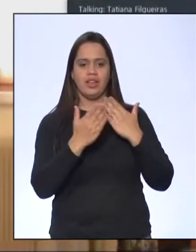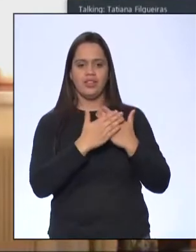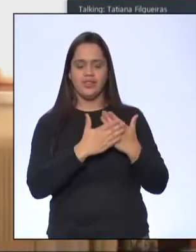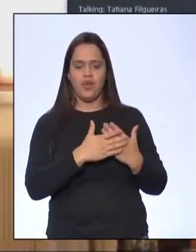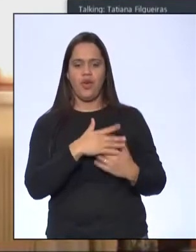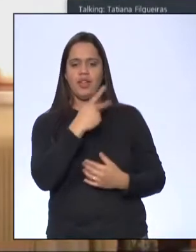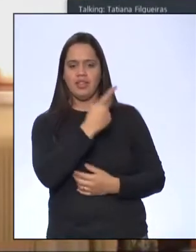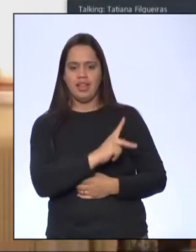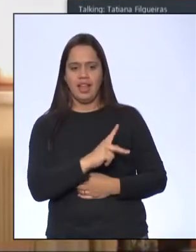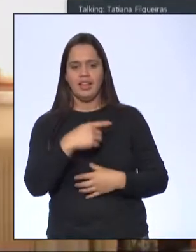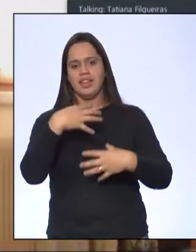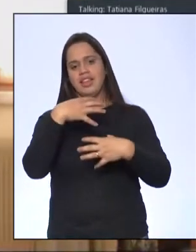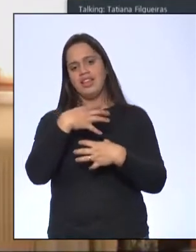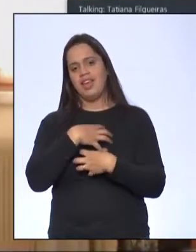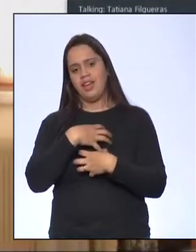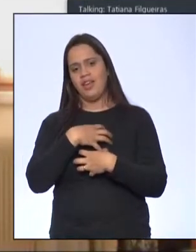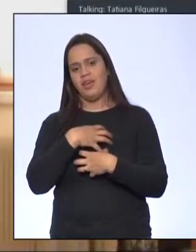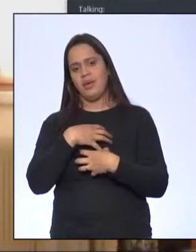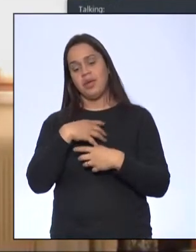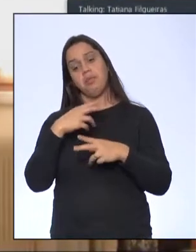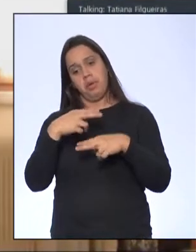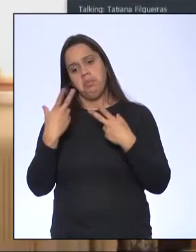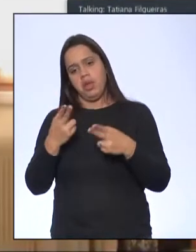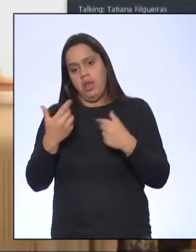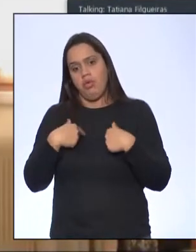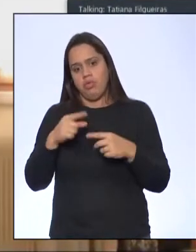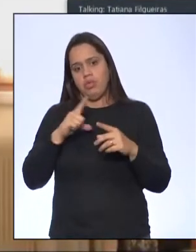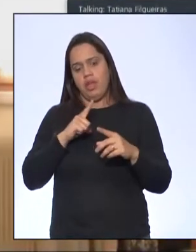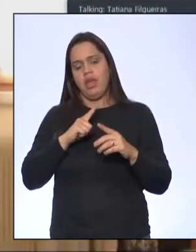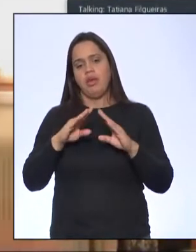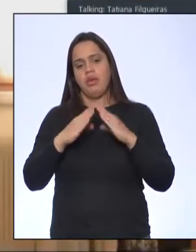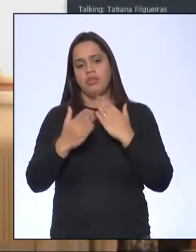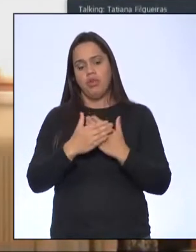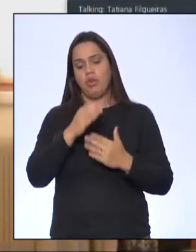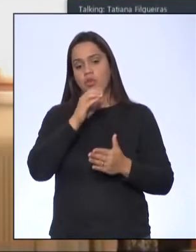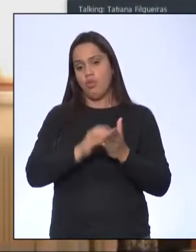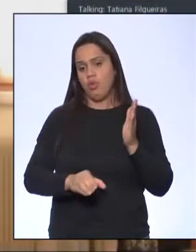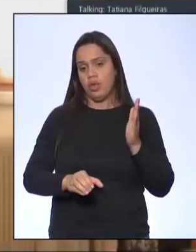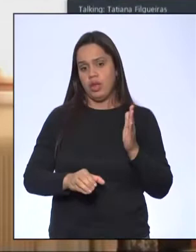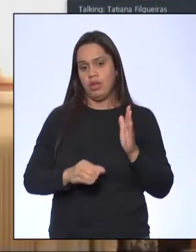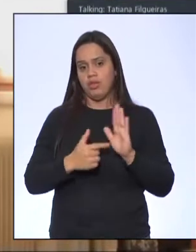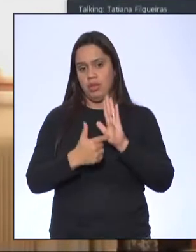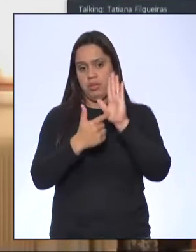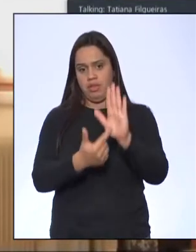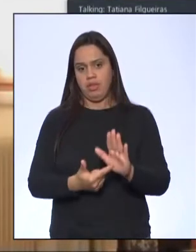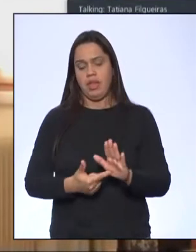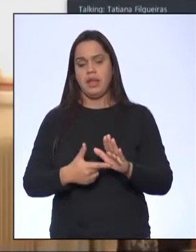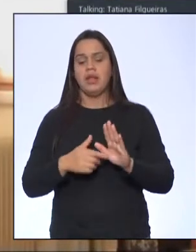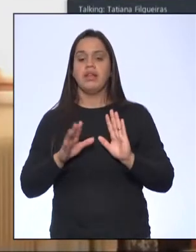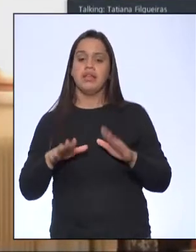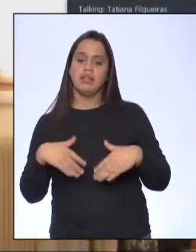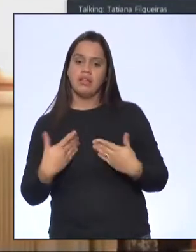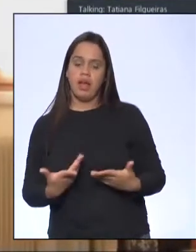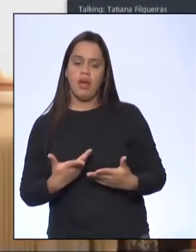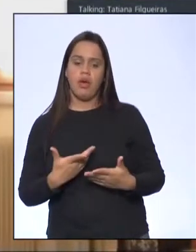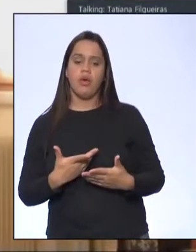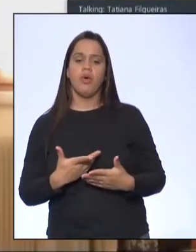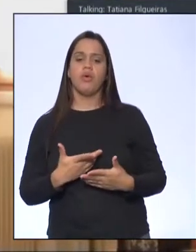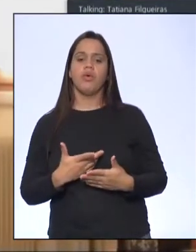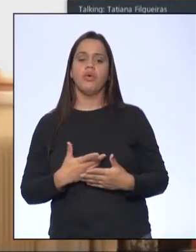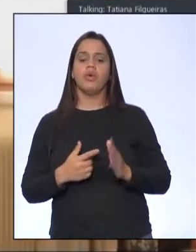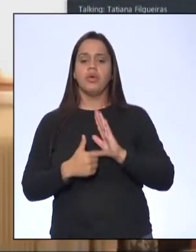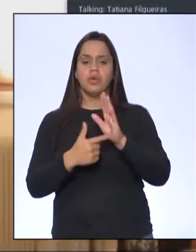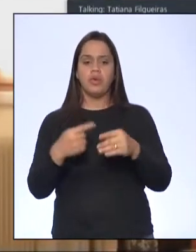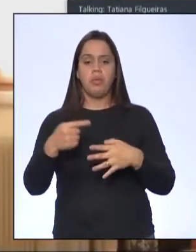eu tê-los matriculado numa escola com currículo assim, com base em evidência, né? Agora, a Raquel trouxe pontos